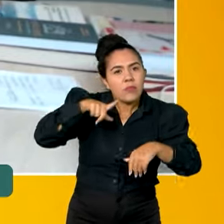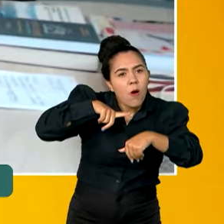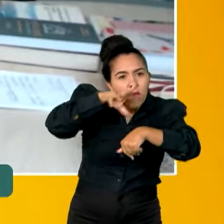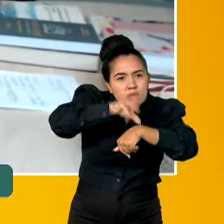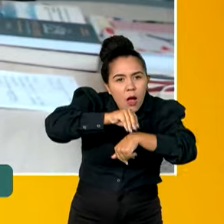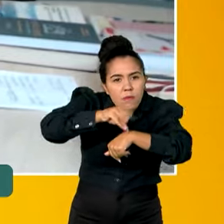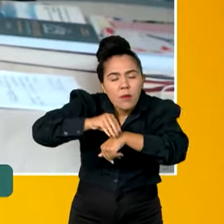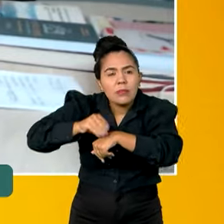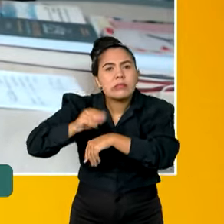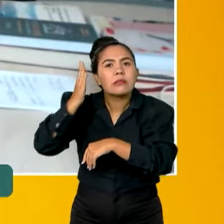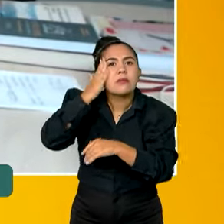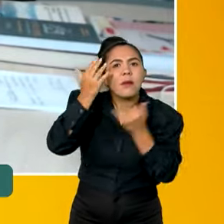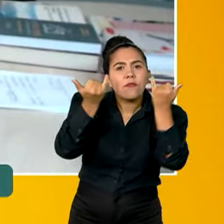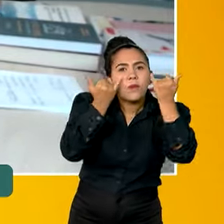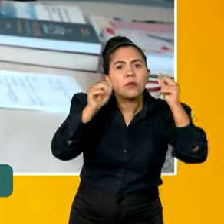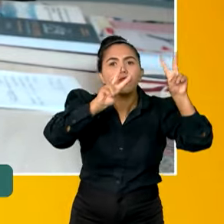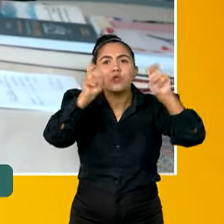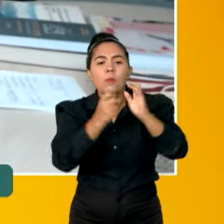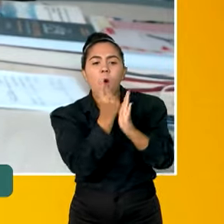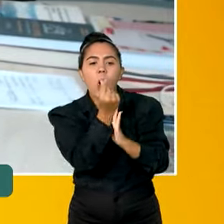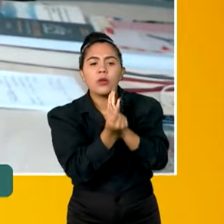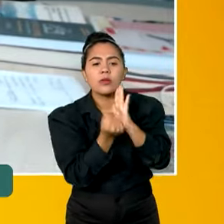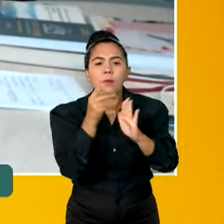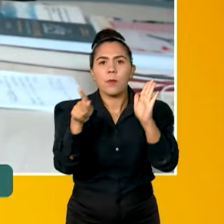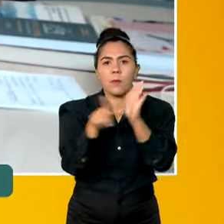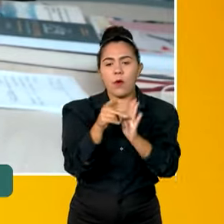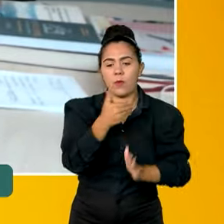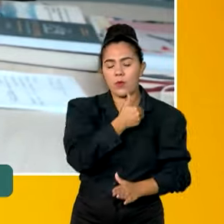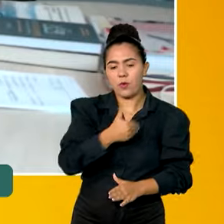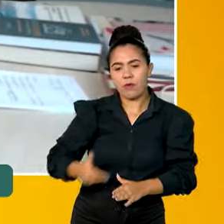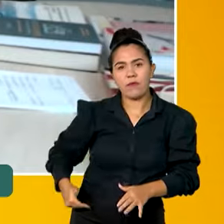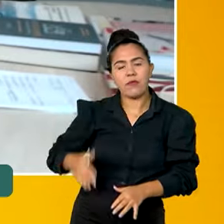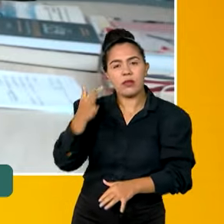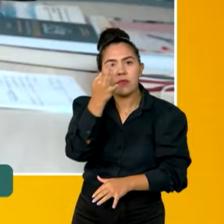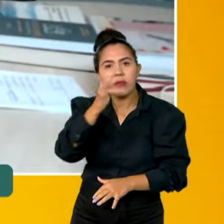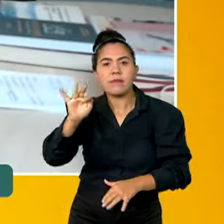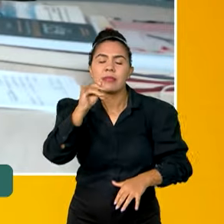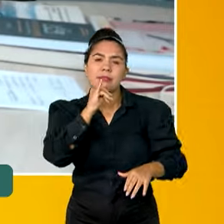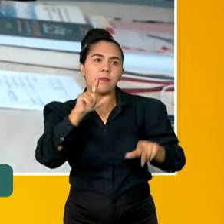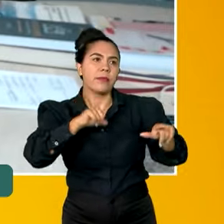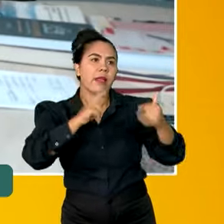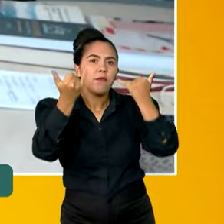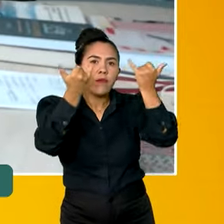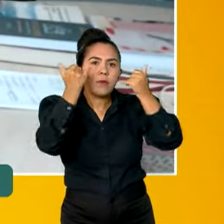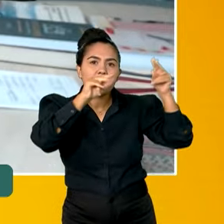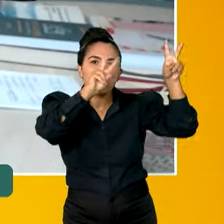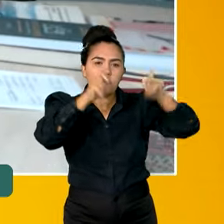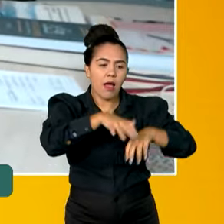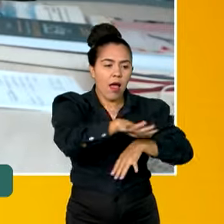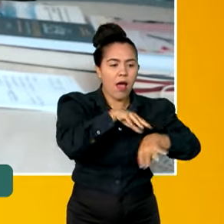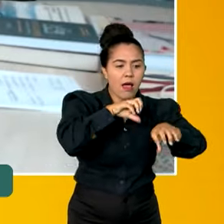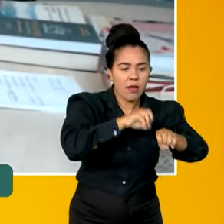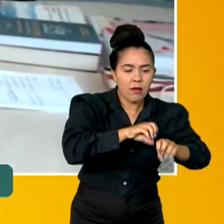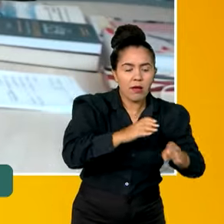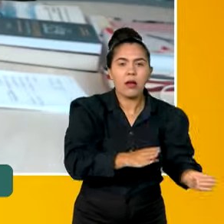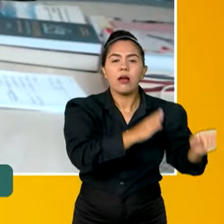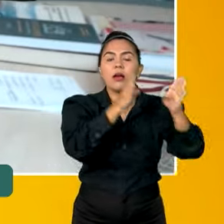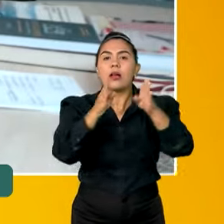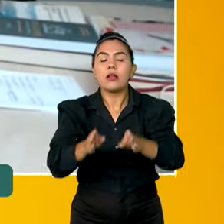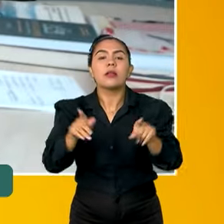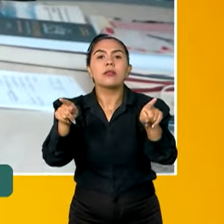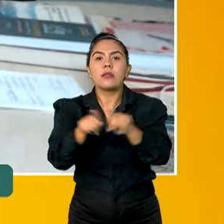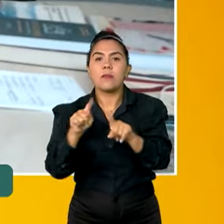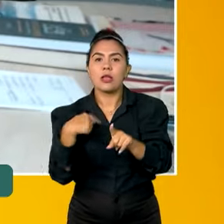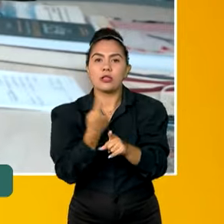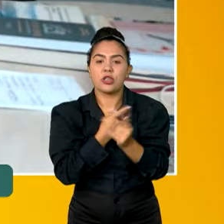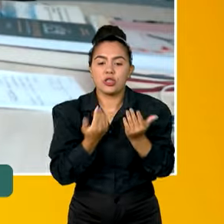conhecimento do orçamento federal, como que ele acontece. São conteúdos educativos. Nós disponibilizamos também, por exemplo, um